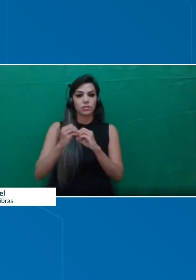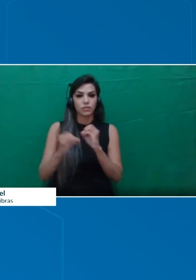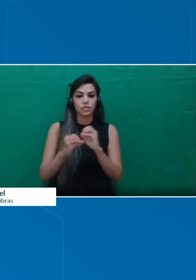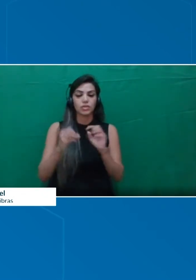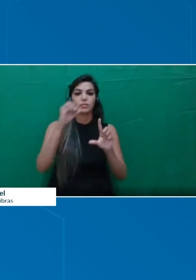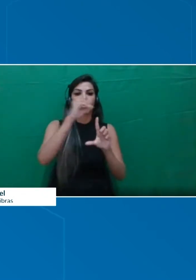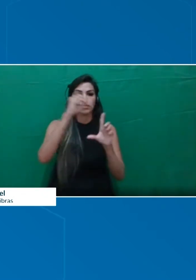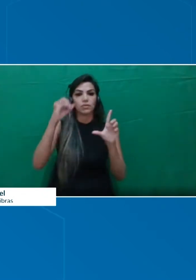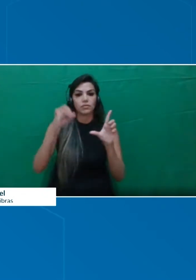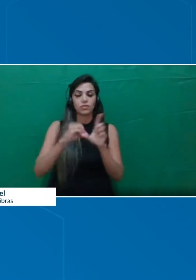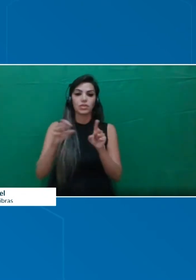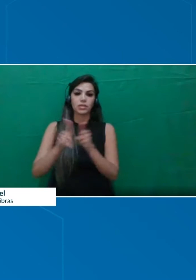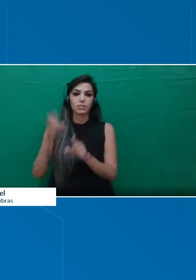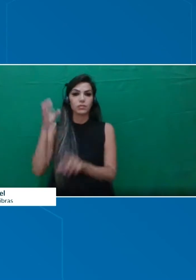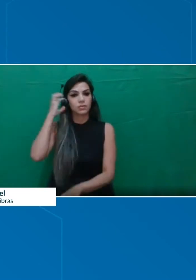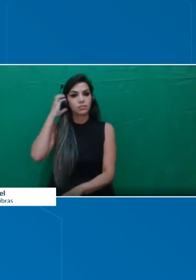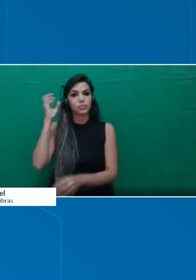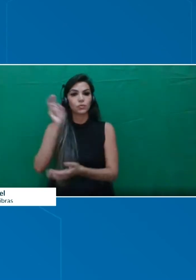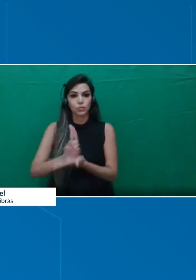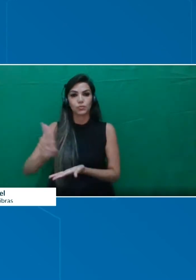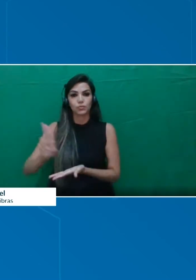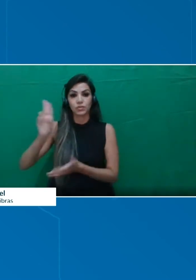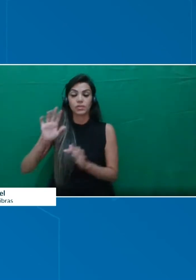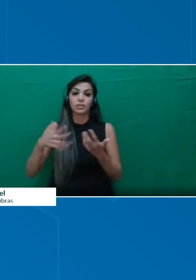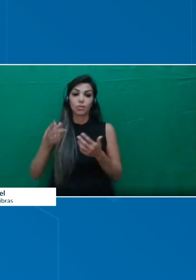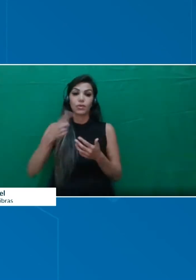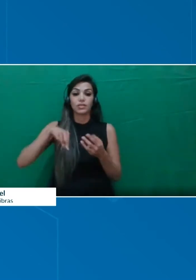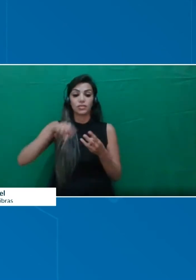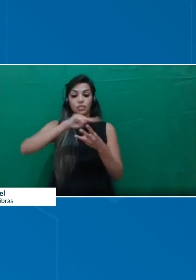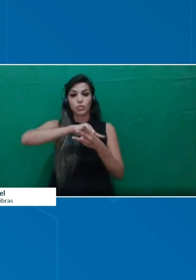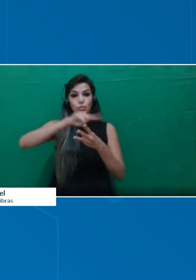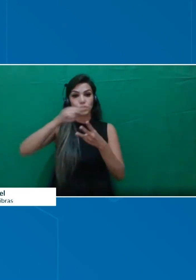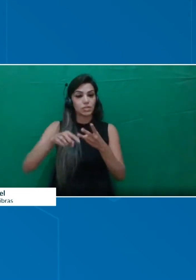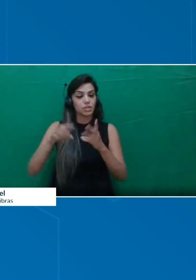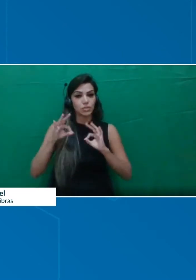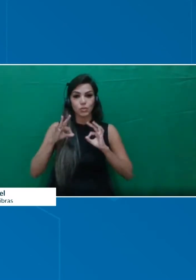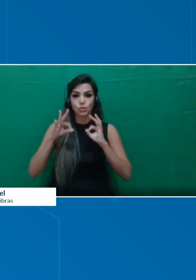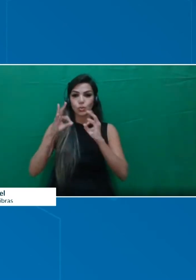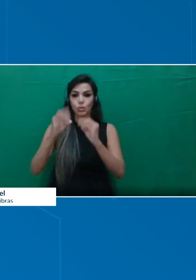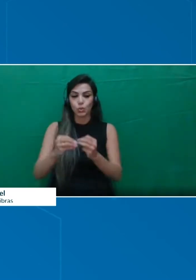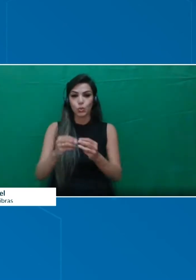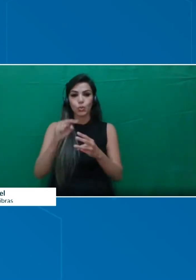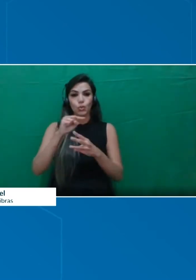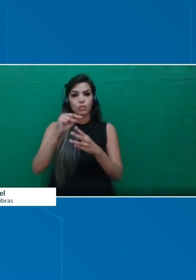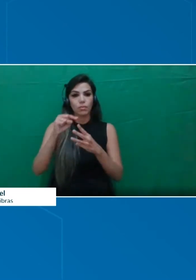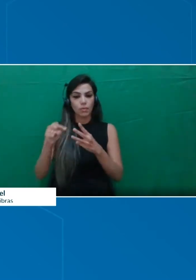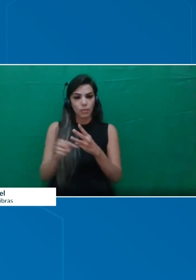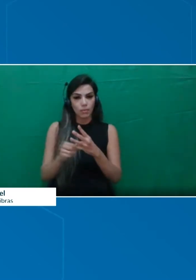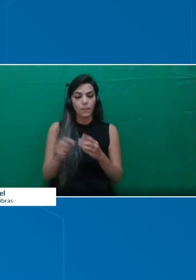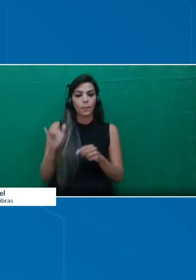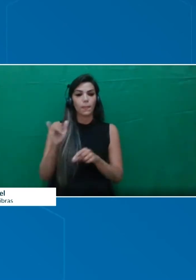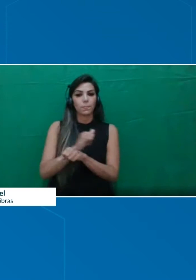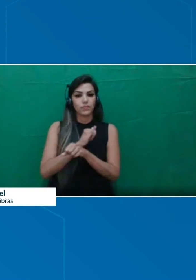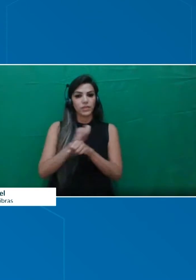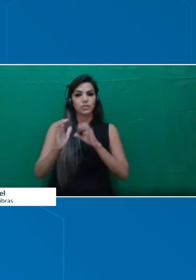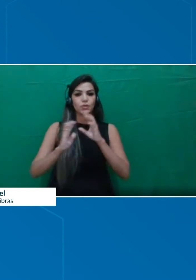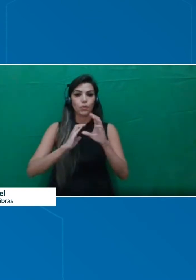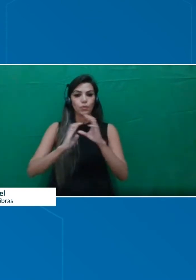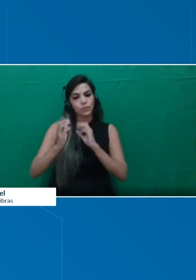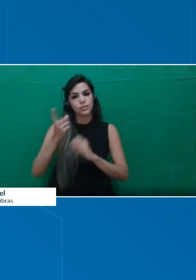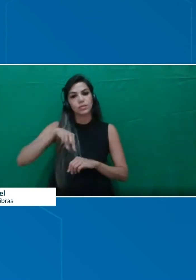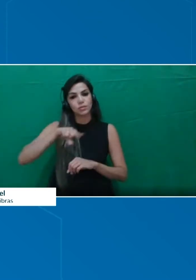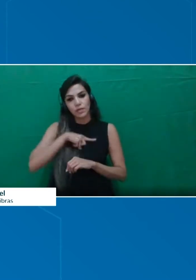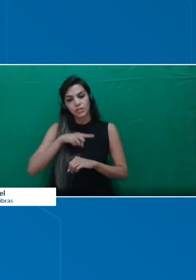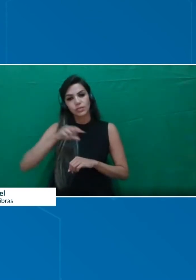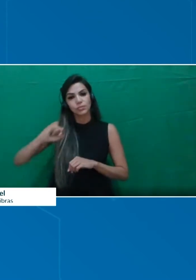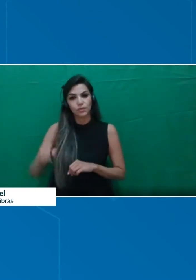também pela rádio universitária. Então, a gente está usando todos os elementos comunicacionais que a gente tem para ampliar ainda mais,